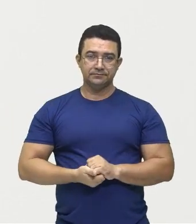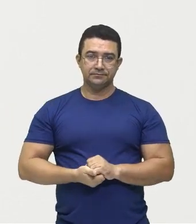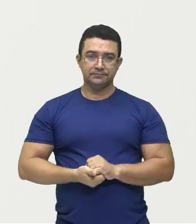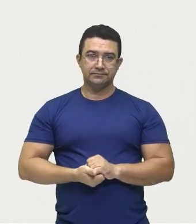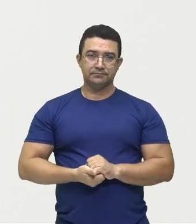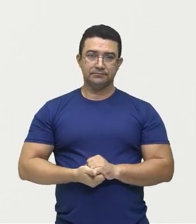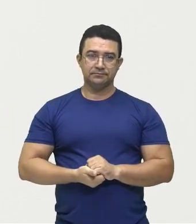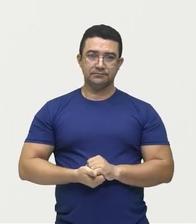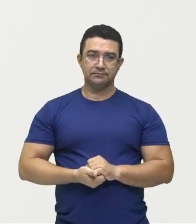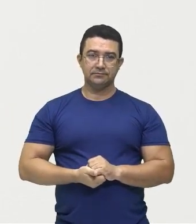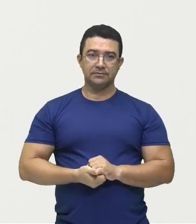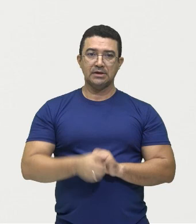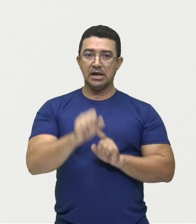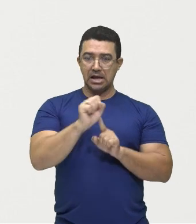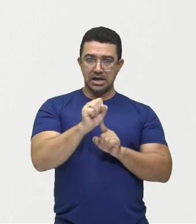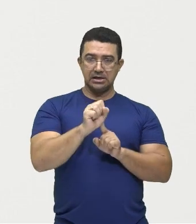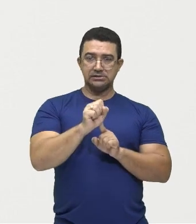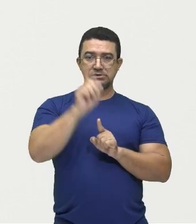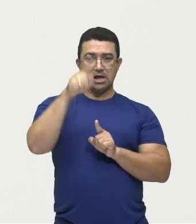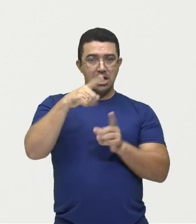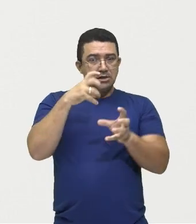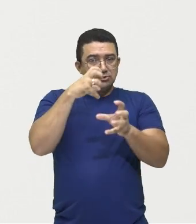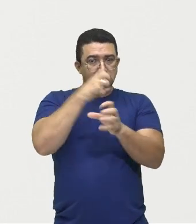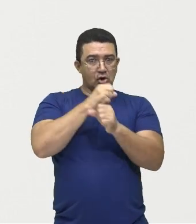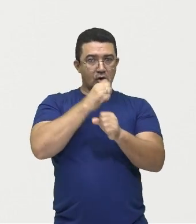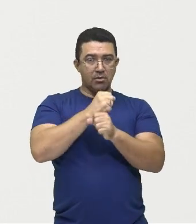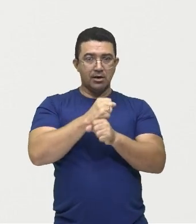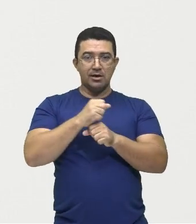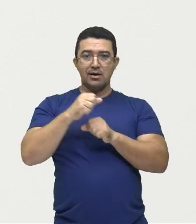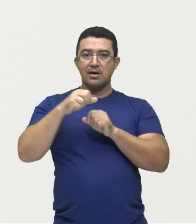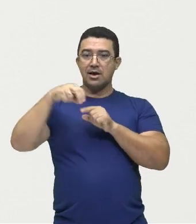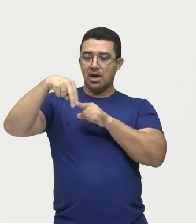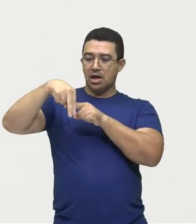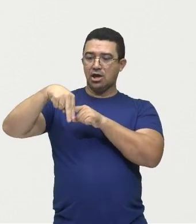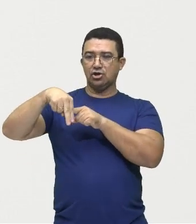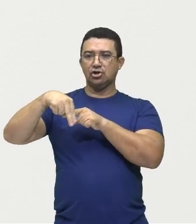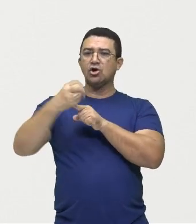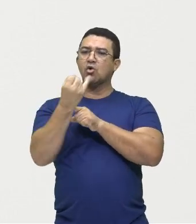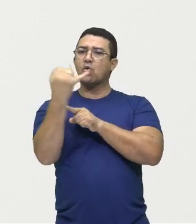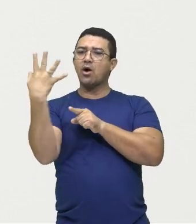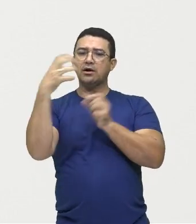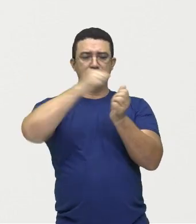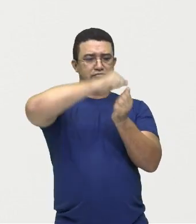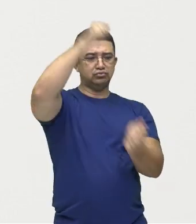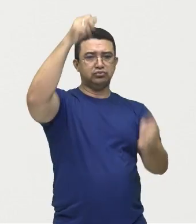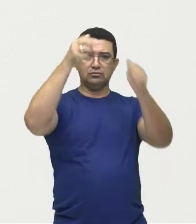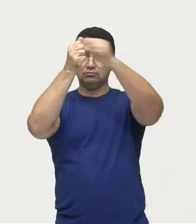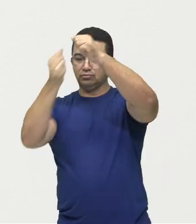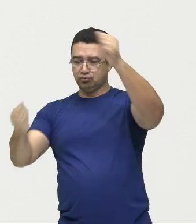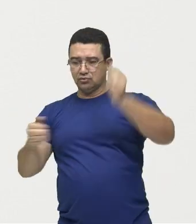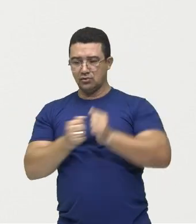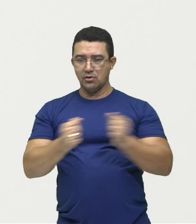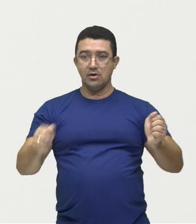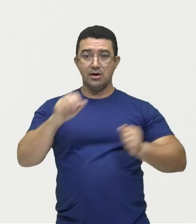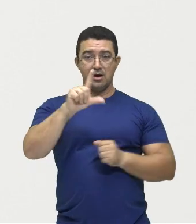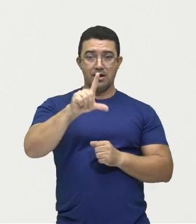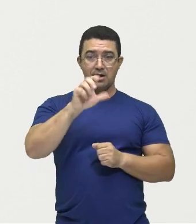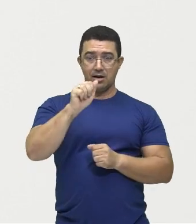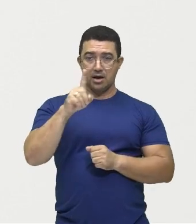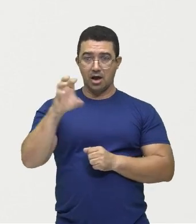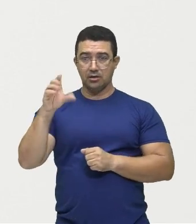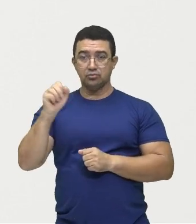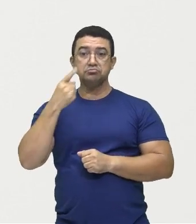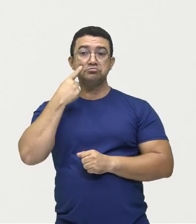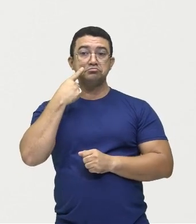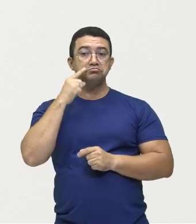Então, S é o resultado da soma, tá? E N é o número de lados do polígono. Vamos ver o cálculo, como foi